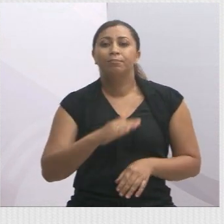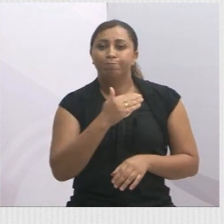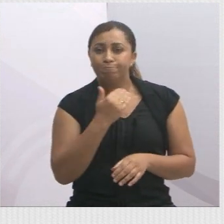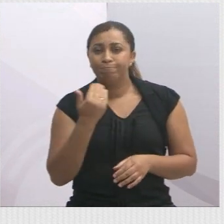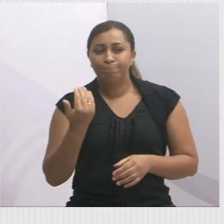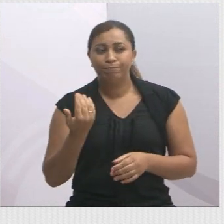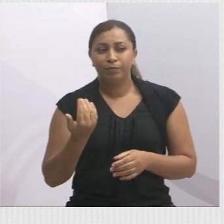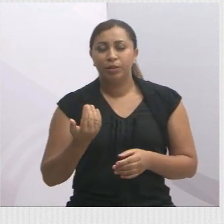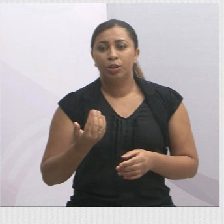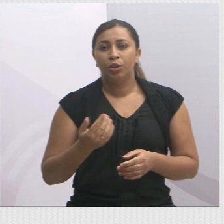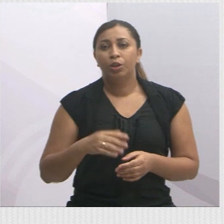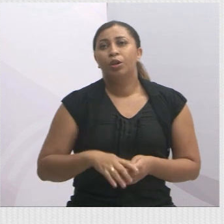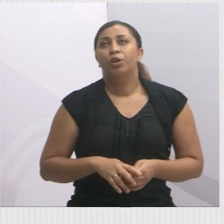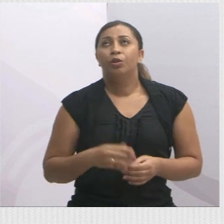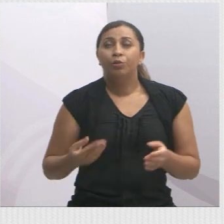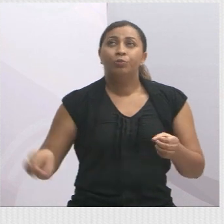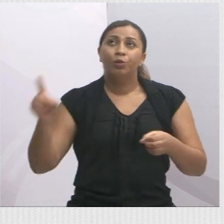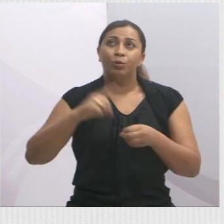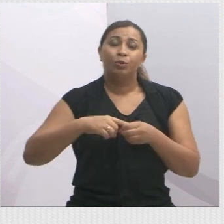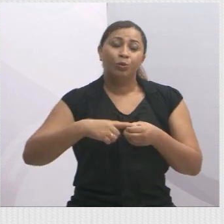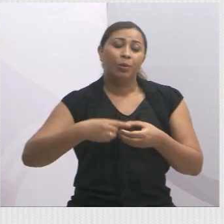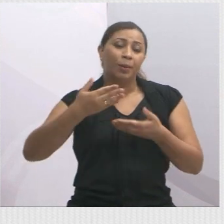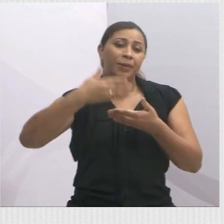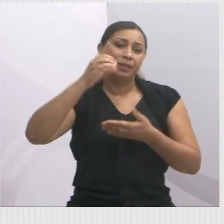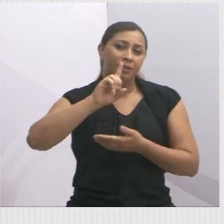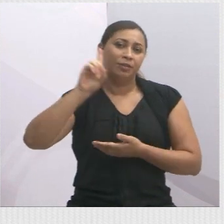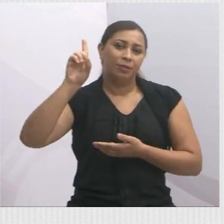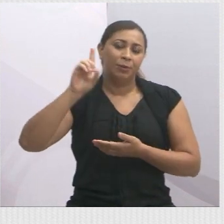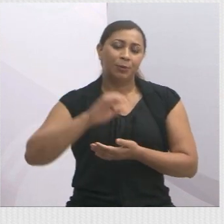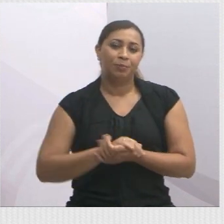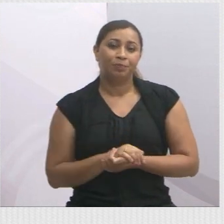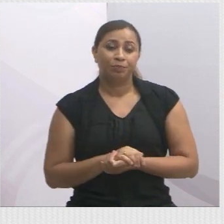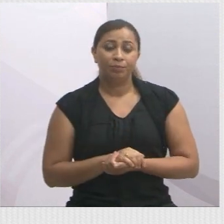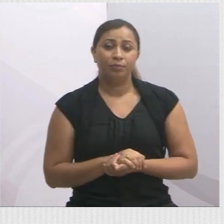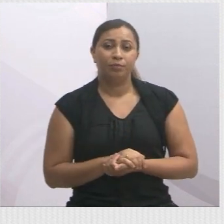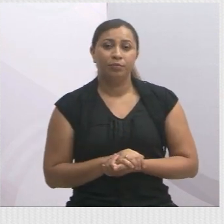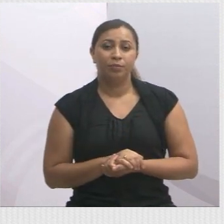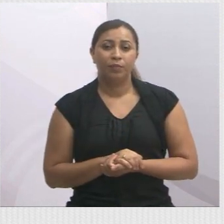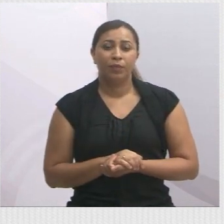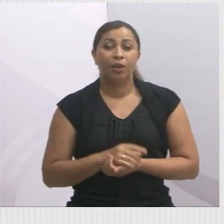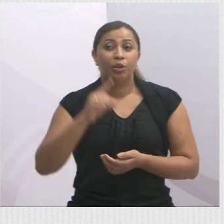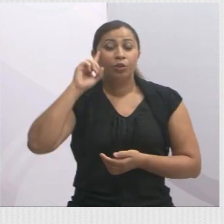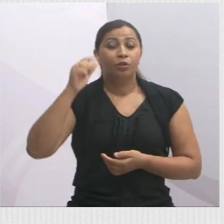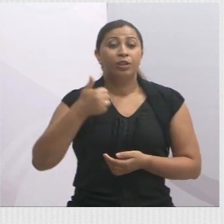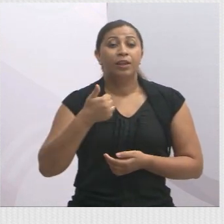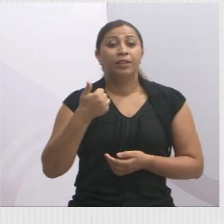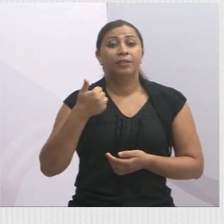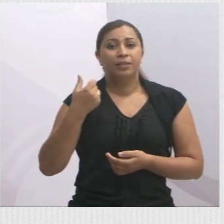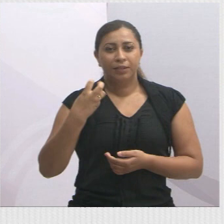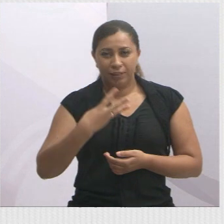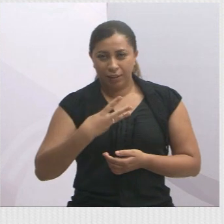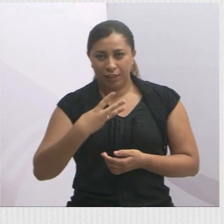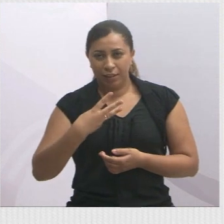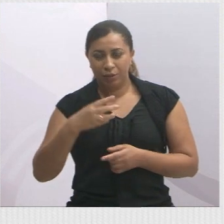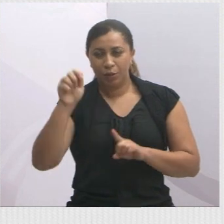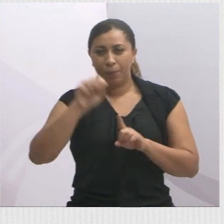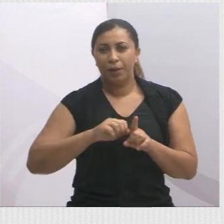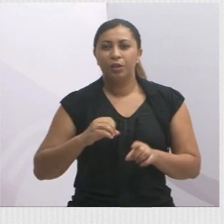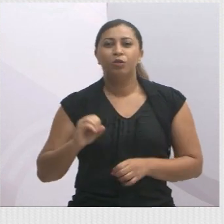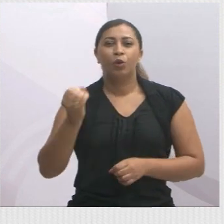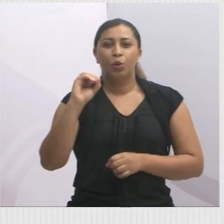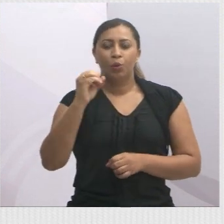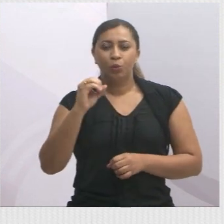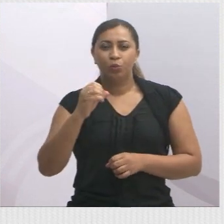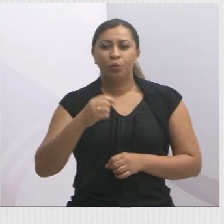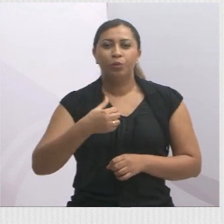nosso pastor recolhido aos braços do Eterno Pai. Sendo assim, no dia 13 de outubro de